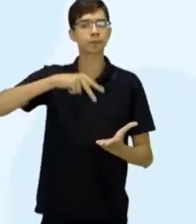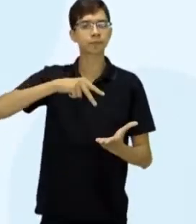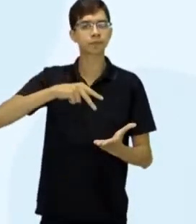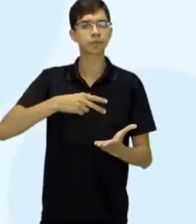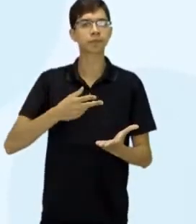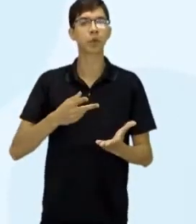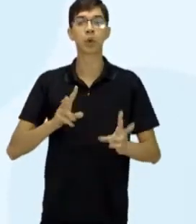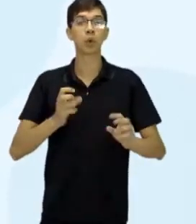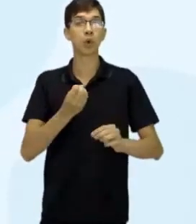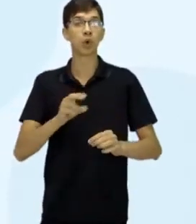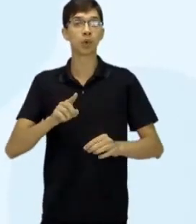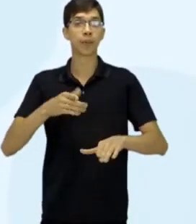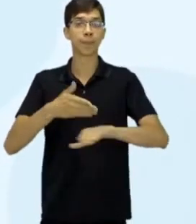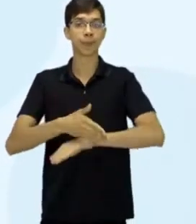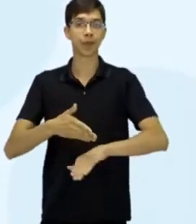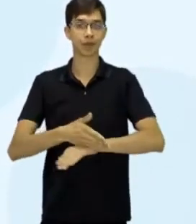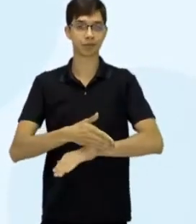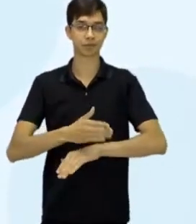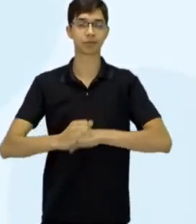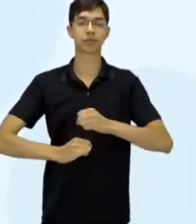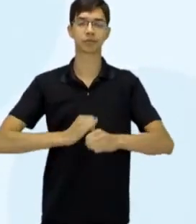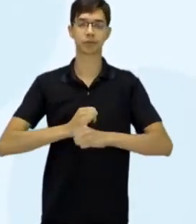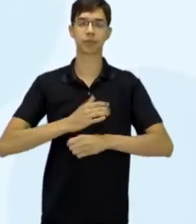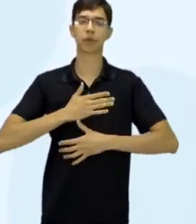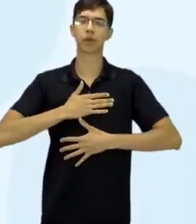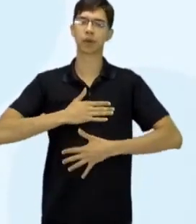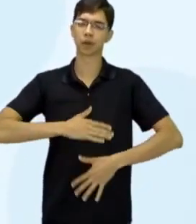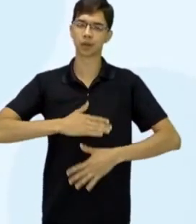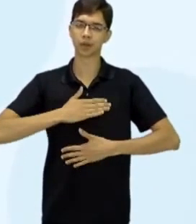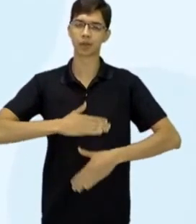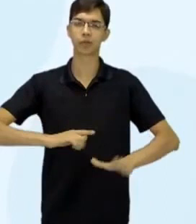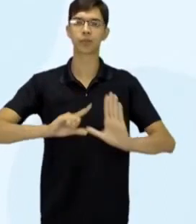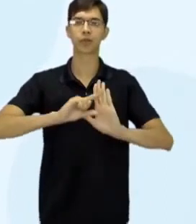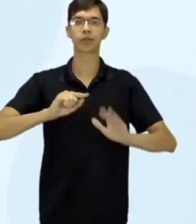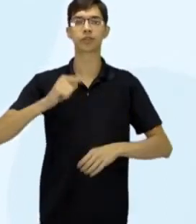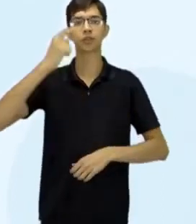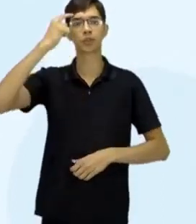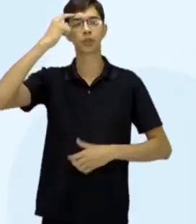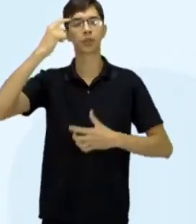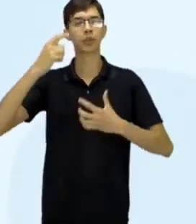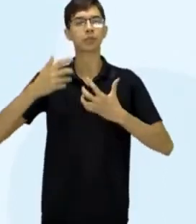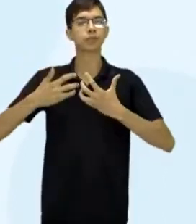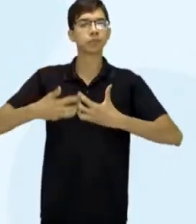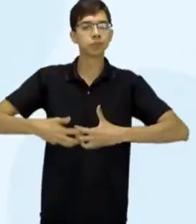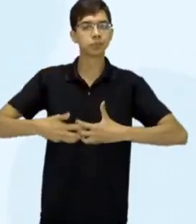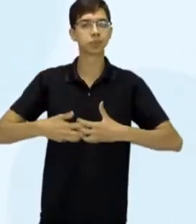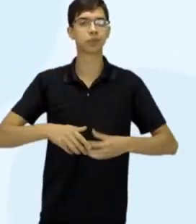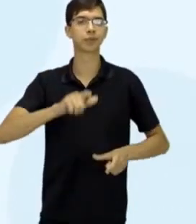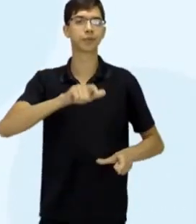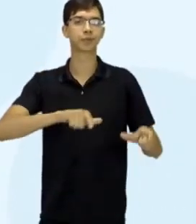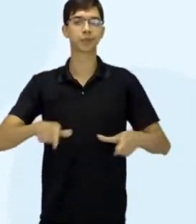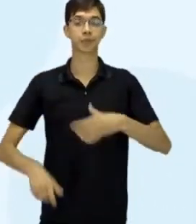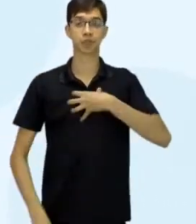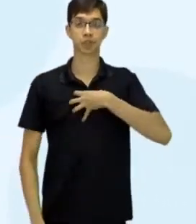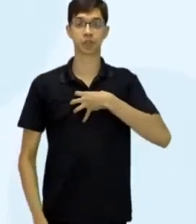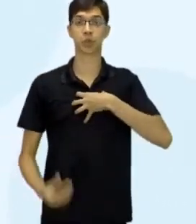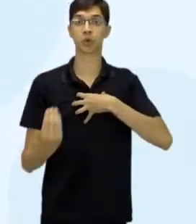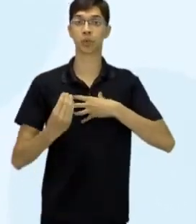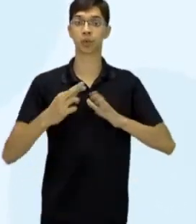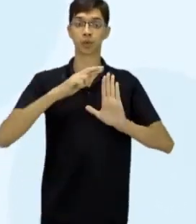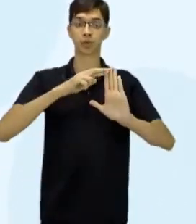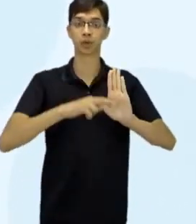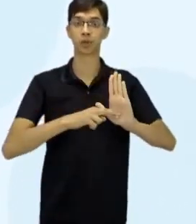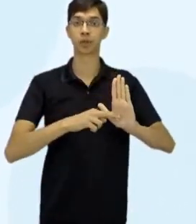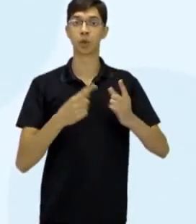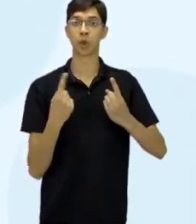outros artigos com mais calma, né? E aí para você refletir, quais comportamentos as pessoas têm que vão contra essas regras e o que